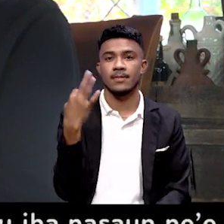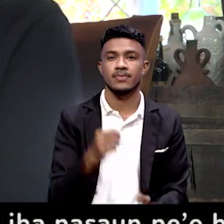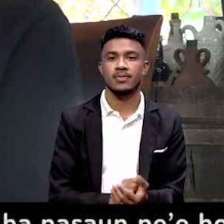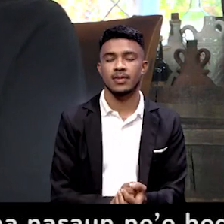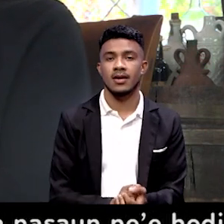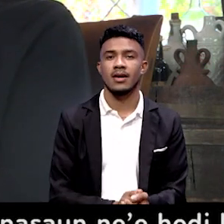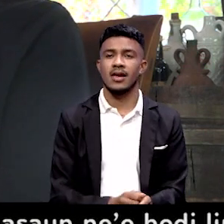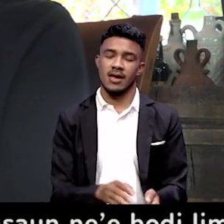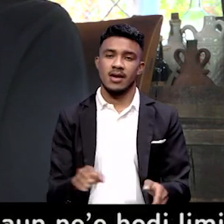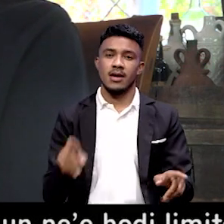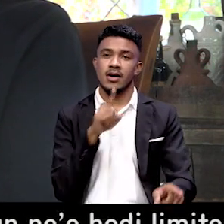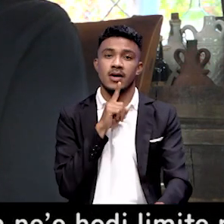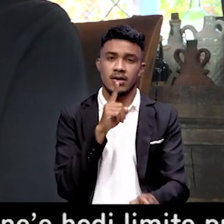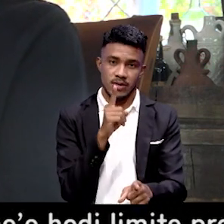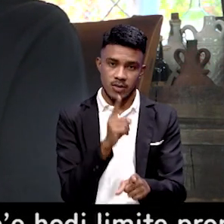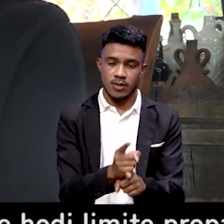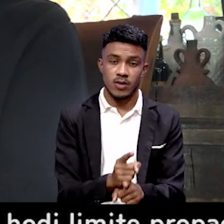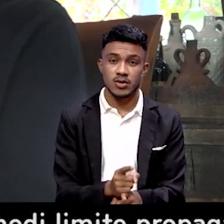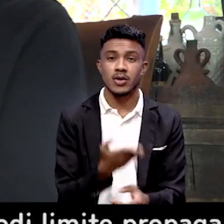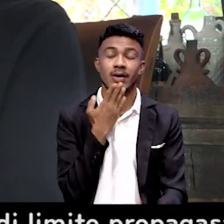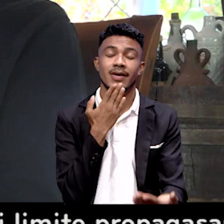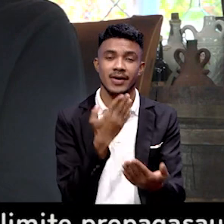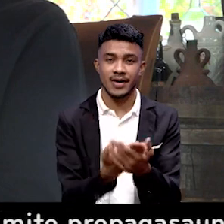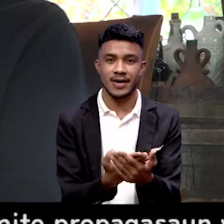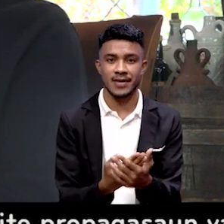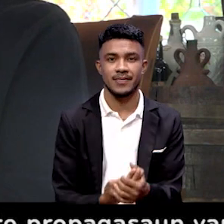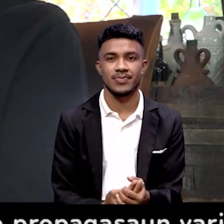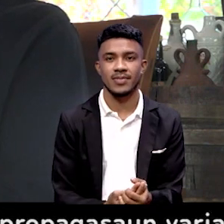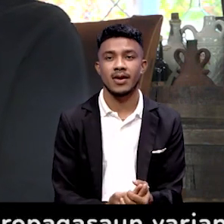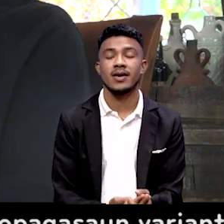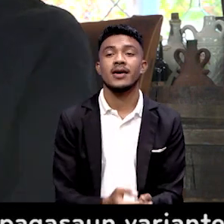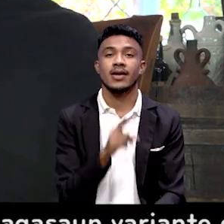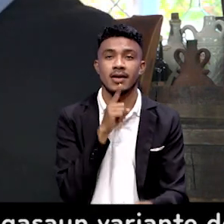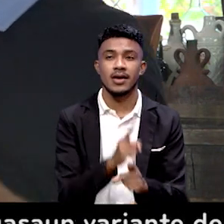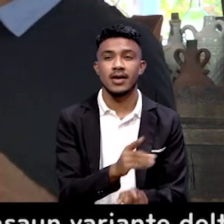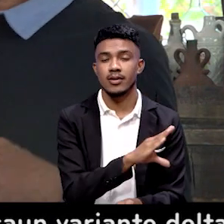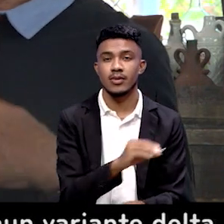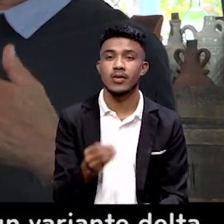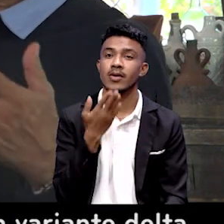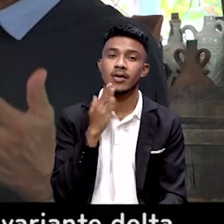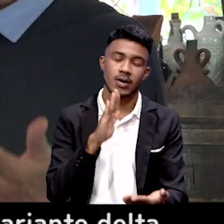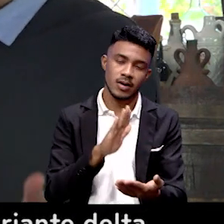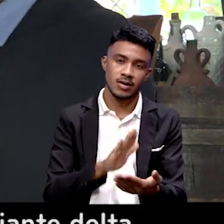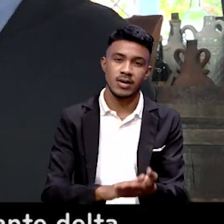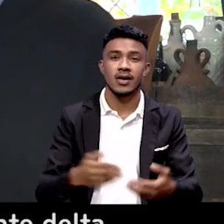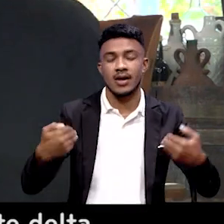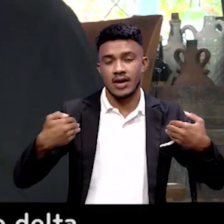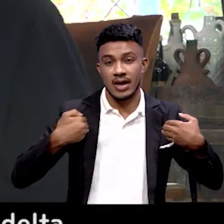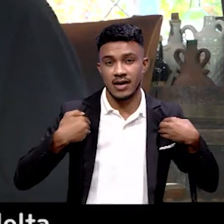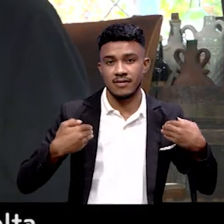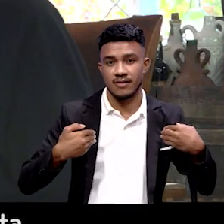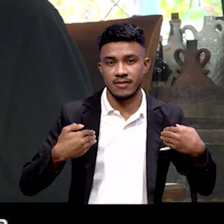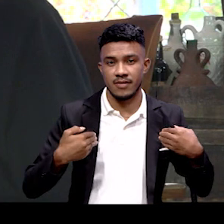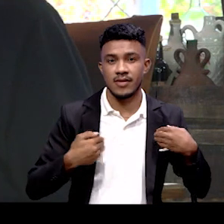Felizmente e infelizmente. Felizmente, o Atete, sim, ia progressos.